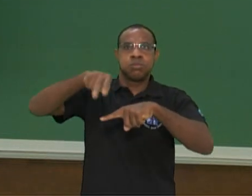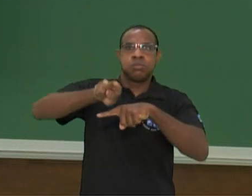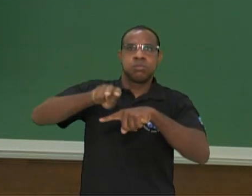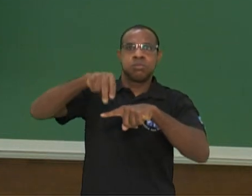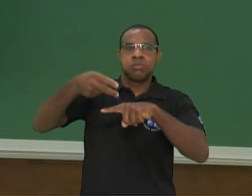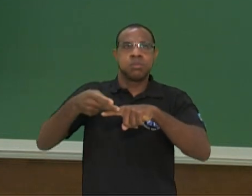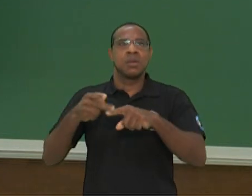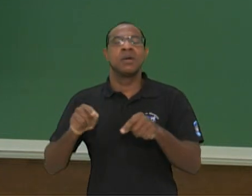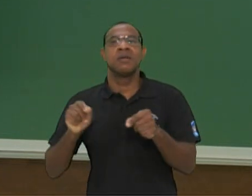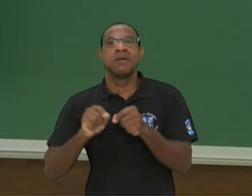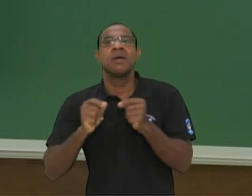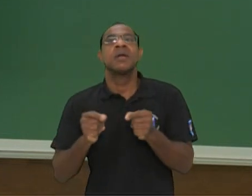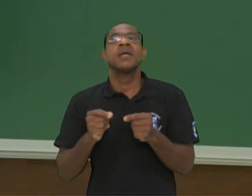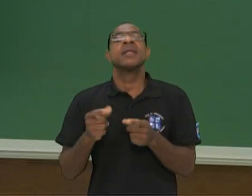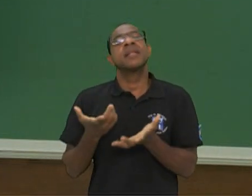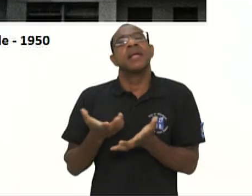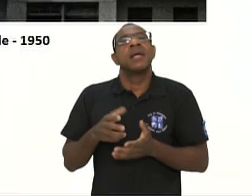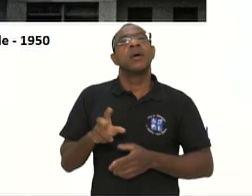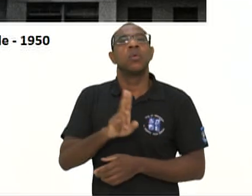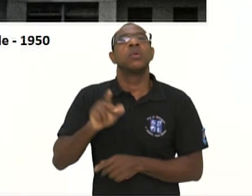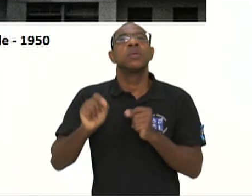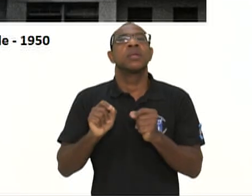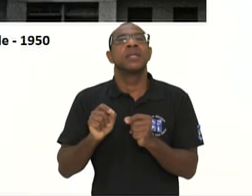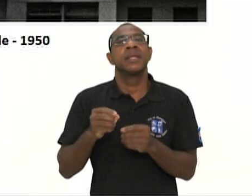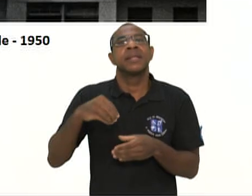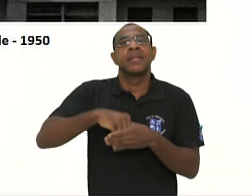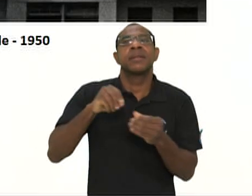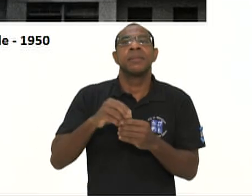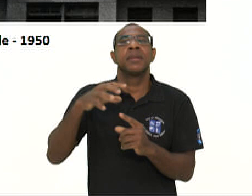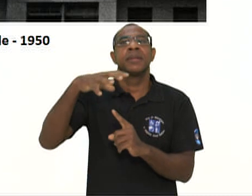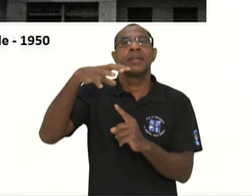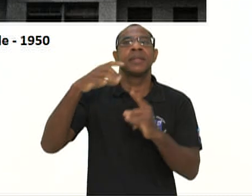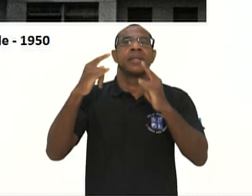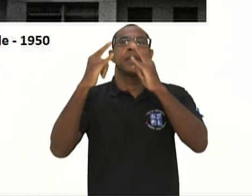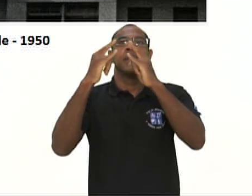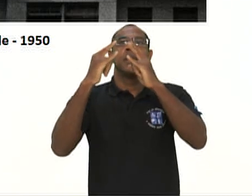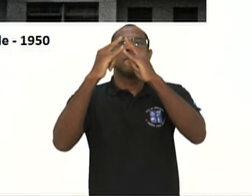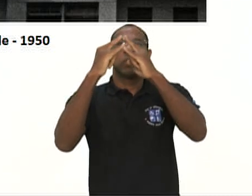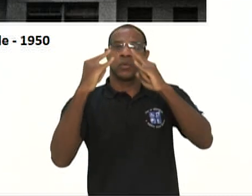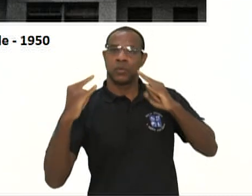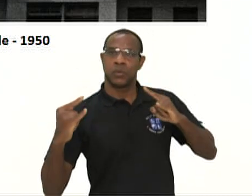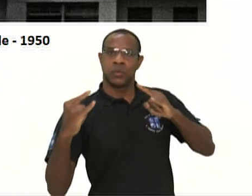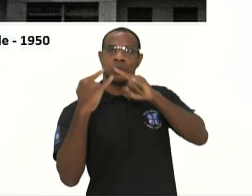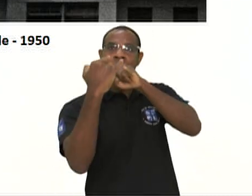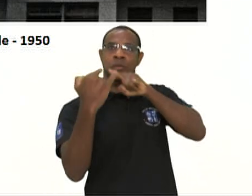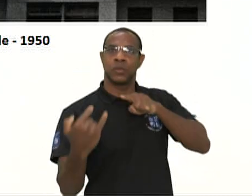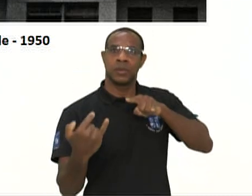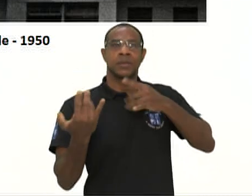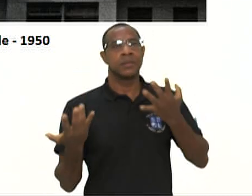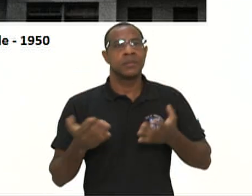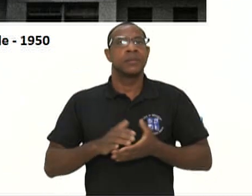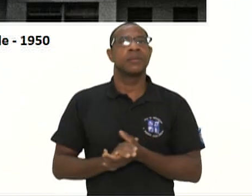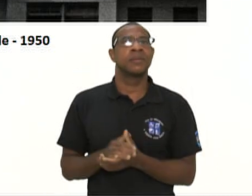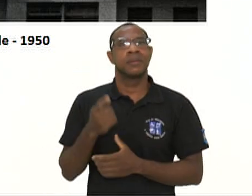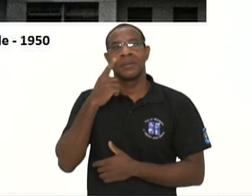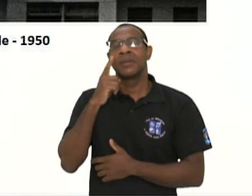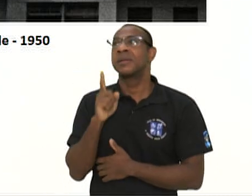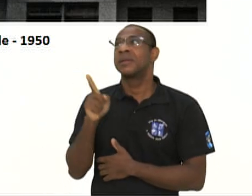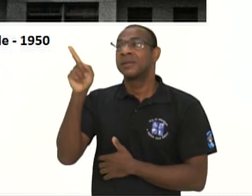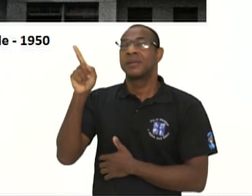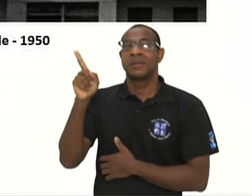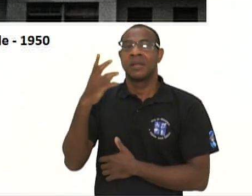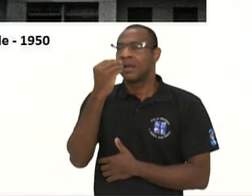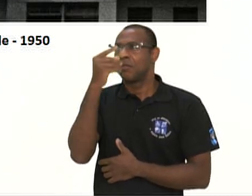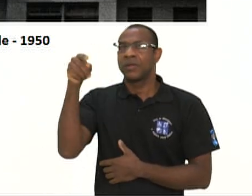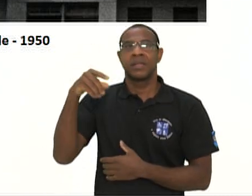circo. A gente viu aqui essa imagem que é ali do edifício Marumbi na Praça São Soledade de Curitiba. É uma foto já de 1950,